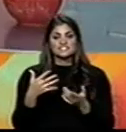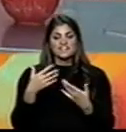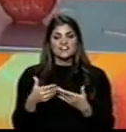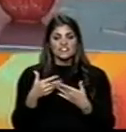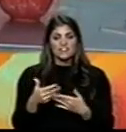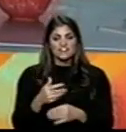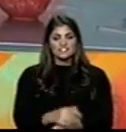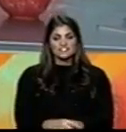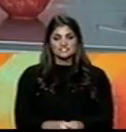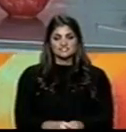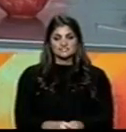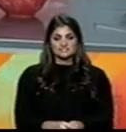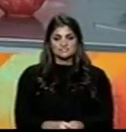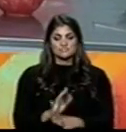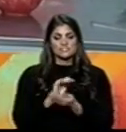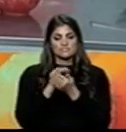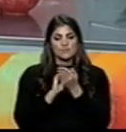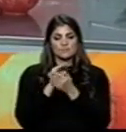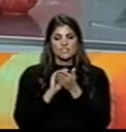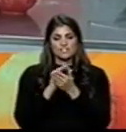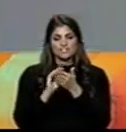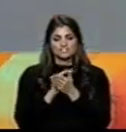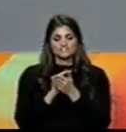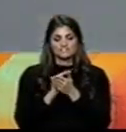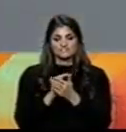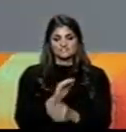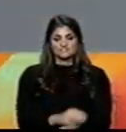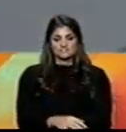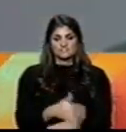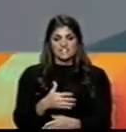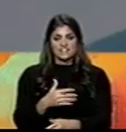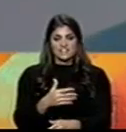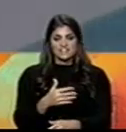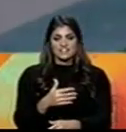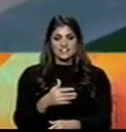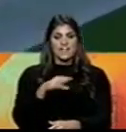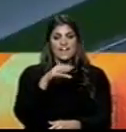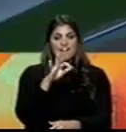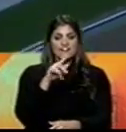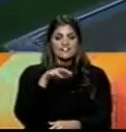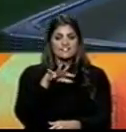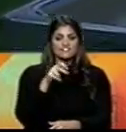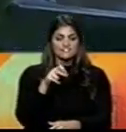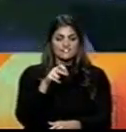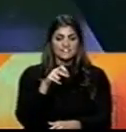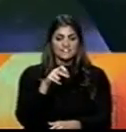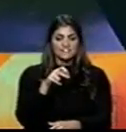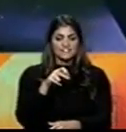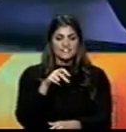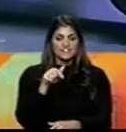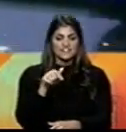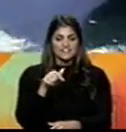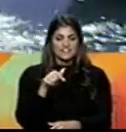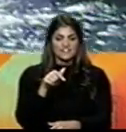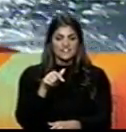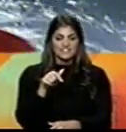olha... Tento agora, fazer aqui uma bolinha, agora sim, desenrasca. É olha sim, para isto. Vamos. Agora não me sai das mãos. Põe-me aqui mais farinha, mulher. Pôs a massa ali, anda lá, porta-te